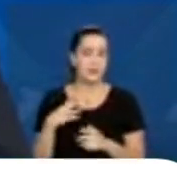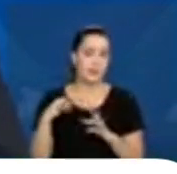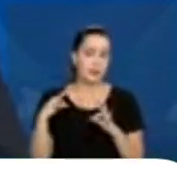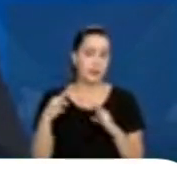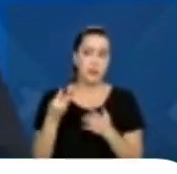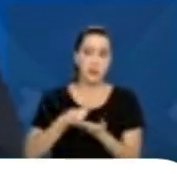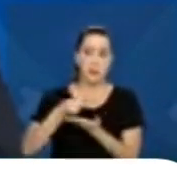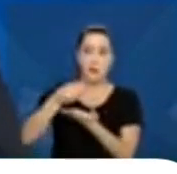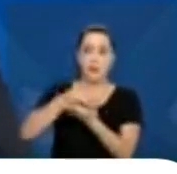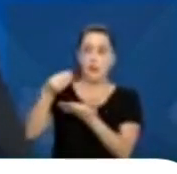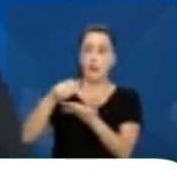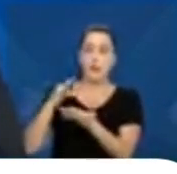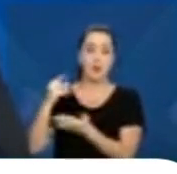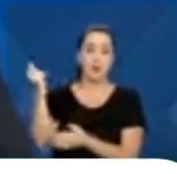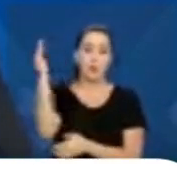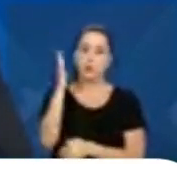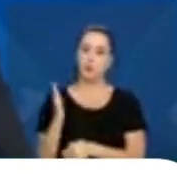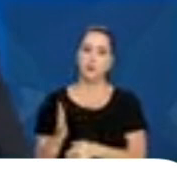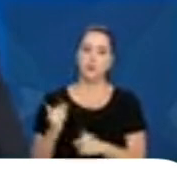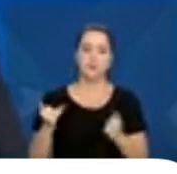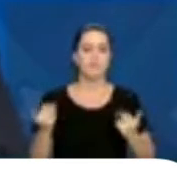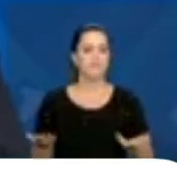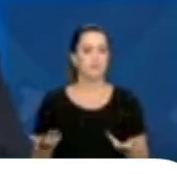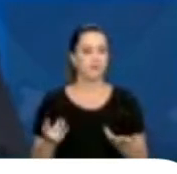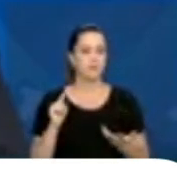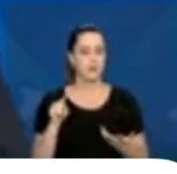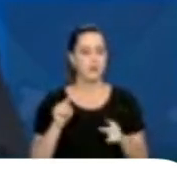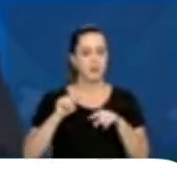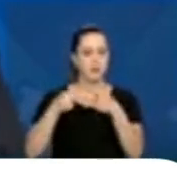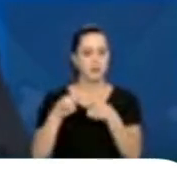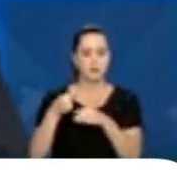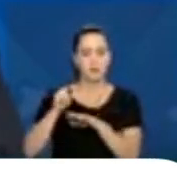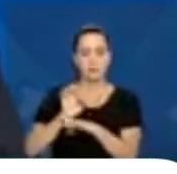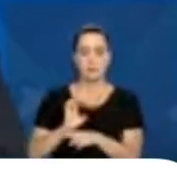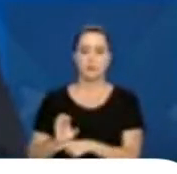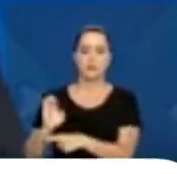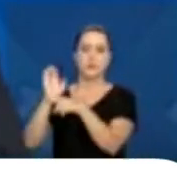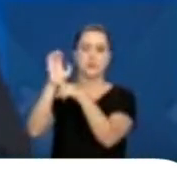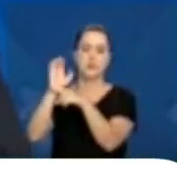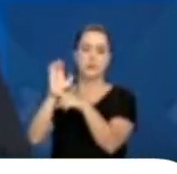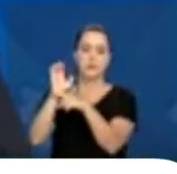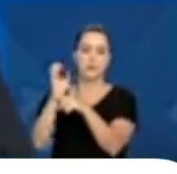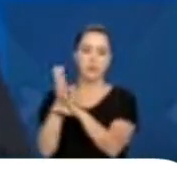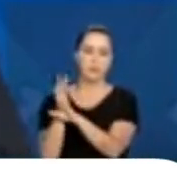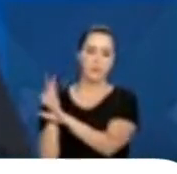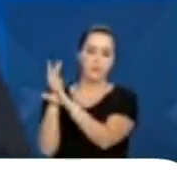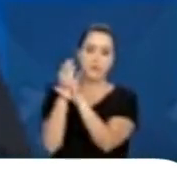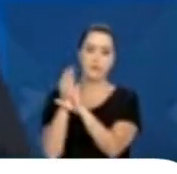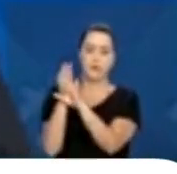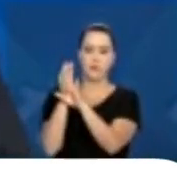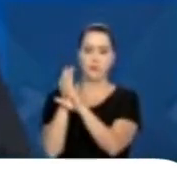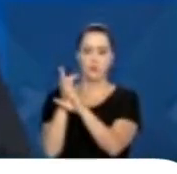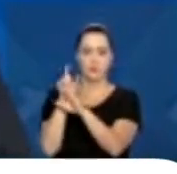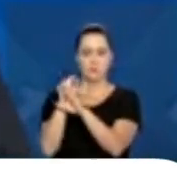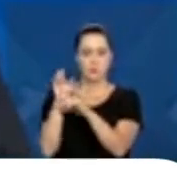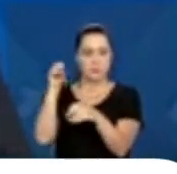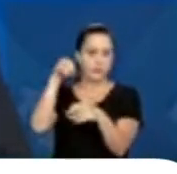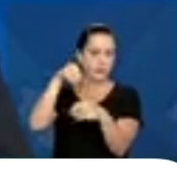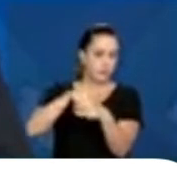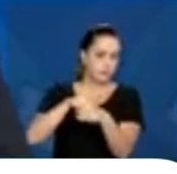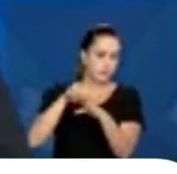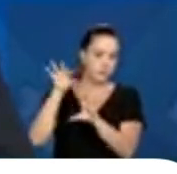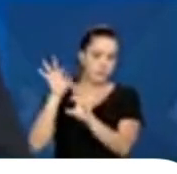nacional, e depois são distribuídos para os estados e municípios do país, dentro de